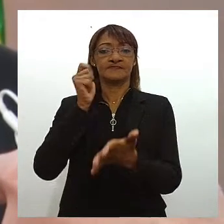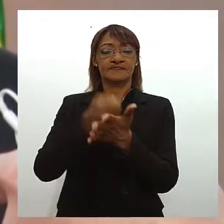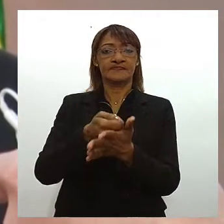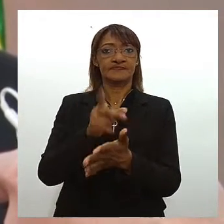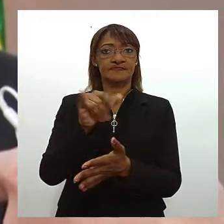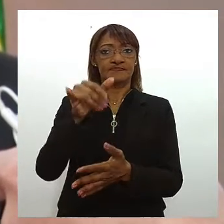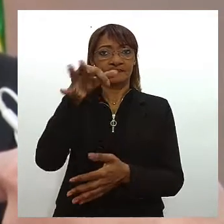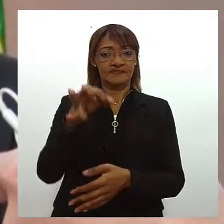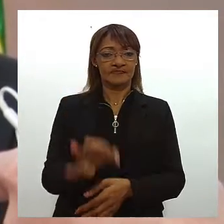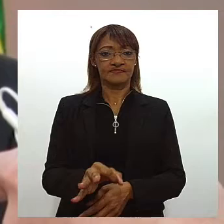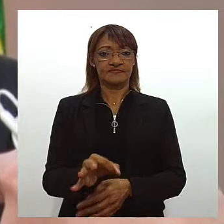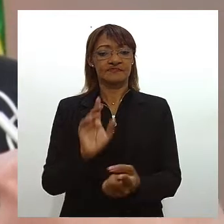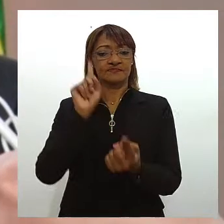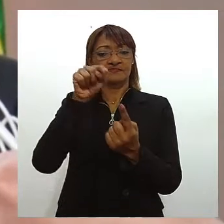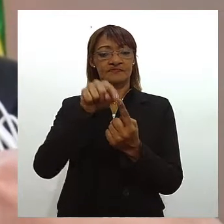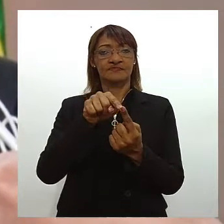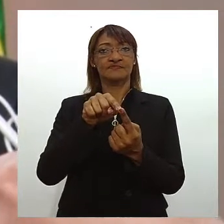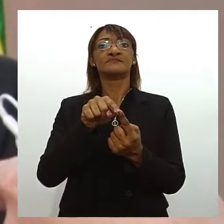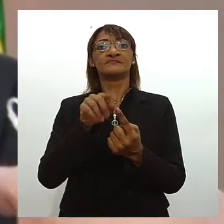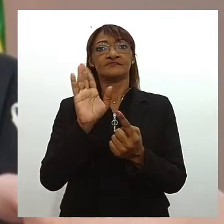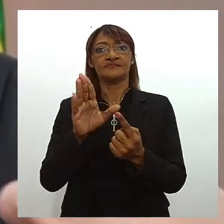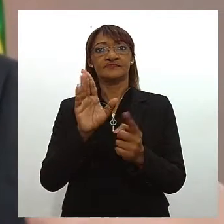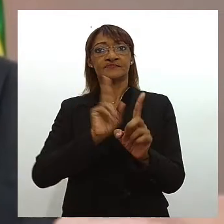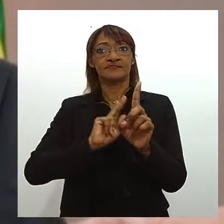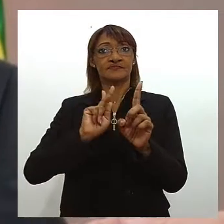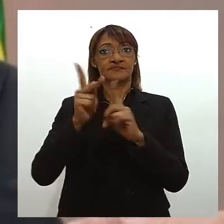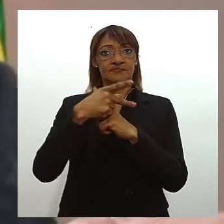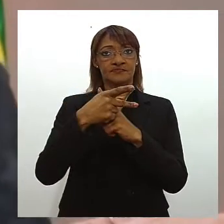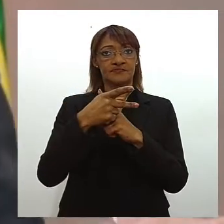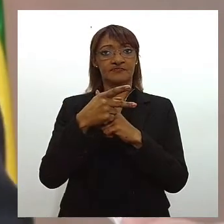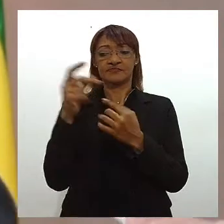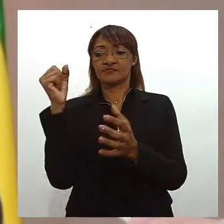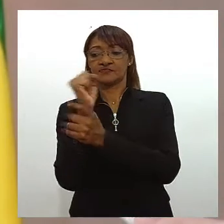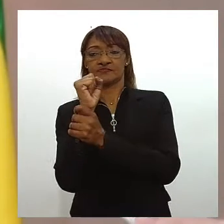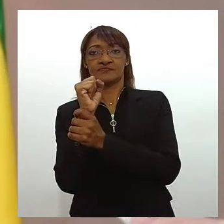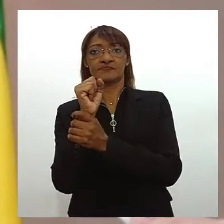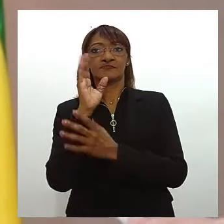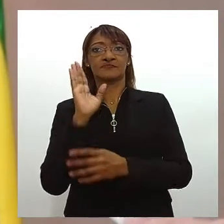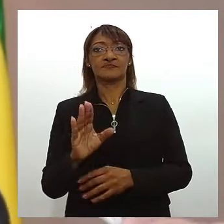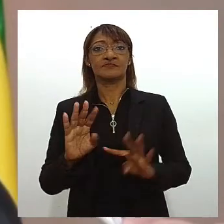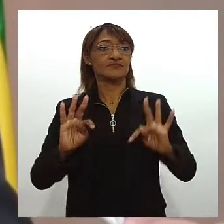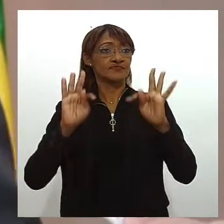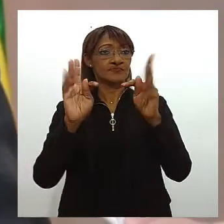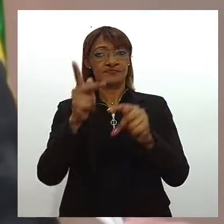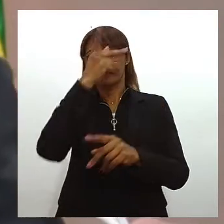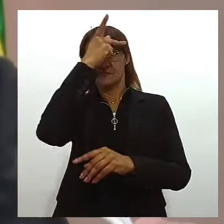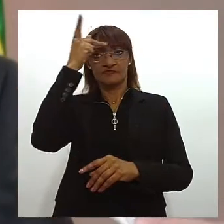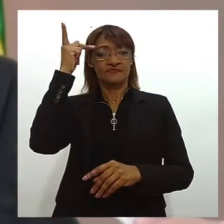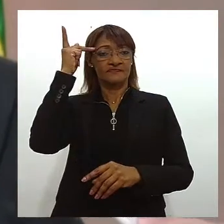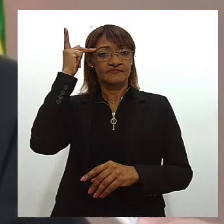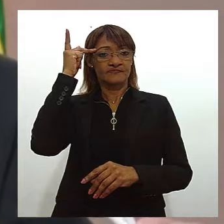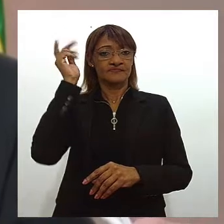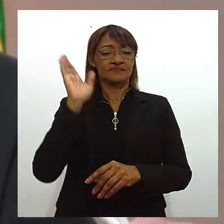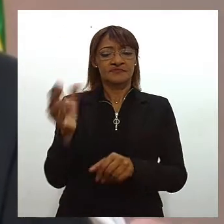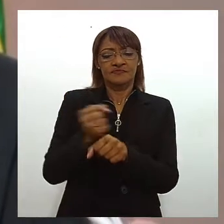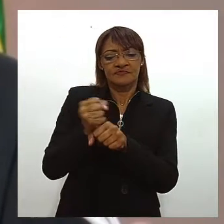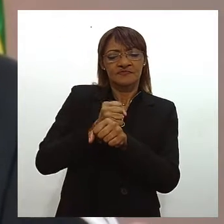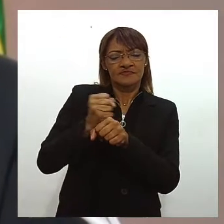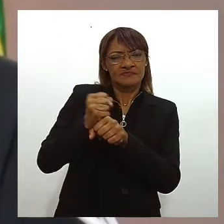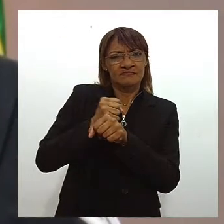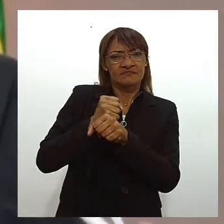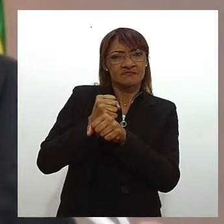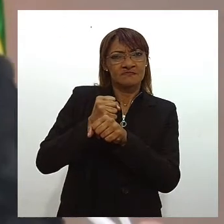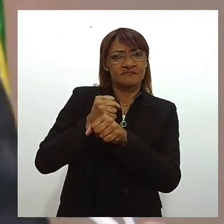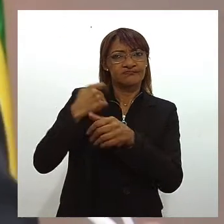que esse é o grande objetivo da Previdência, assegurar o benefício previdenciário àquelas pessoas que durante muitos anos,